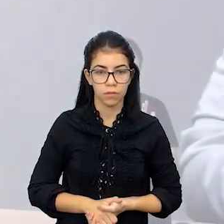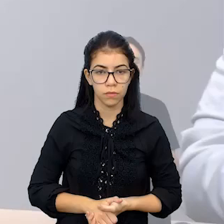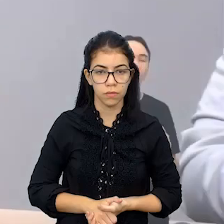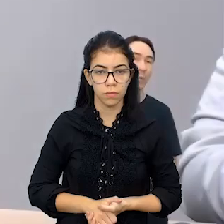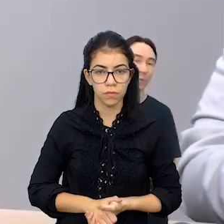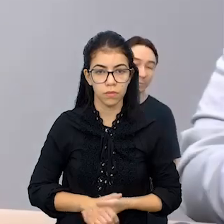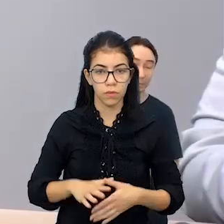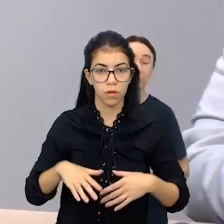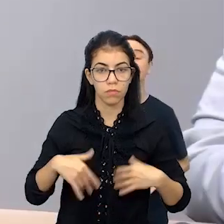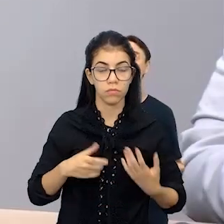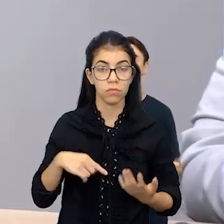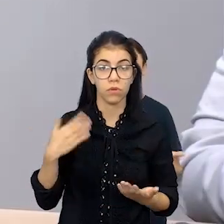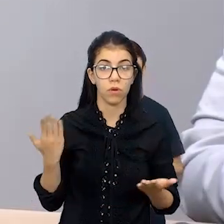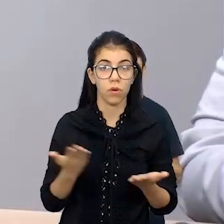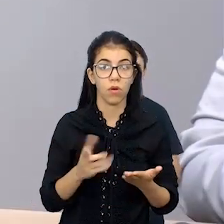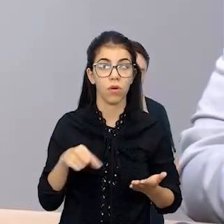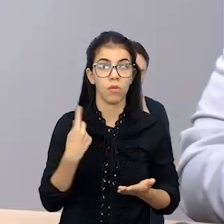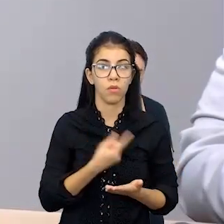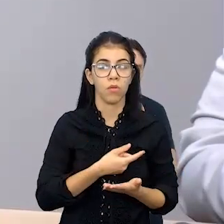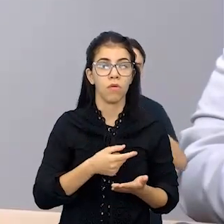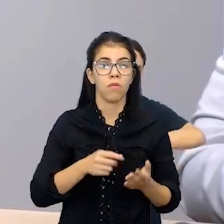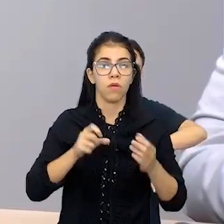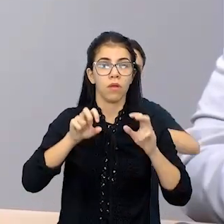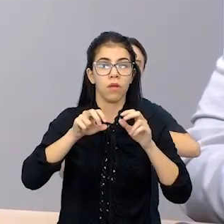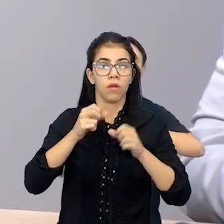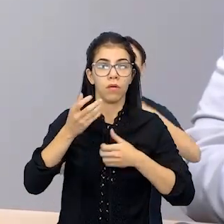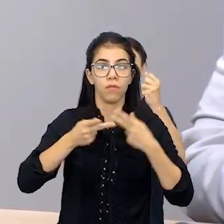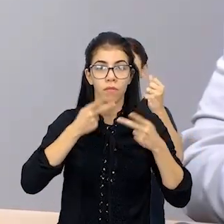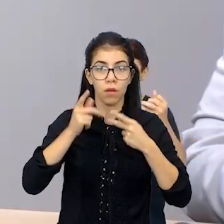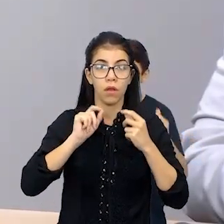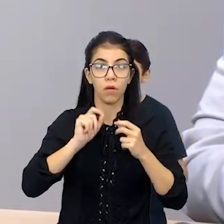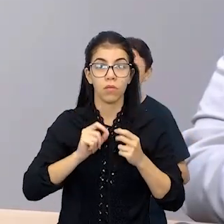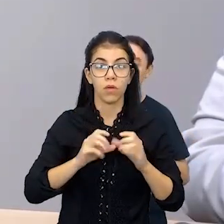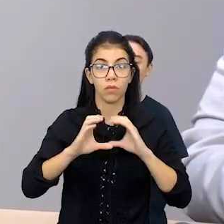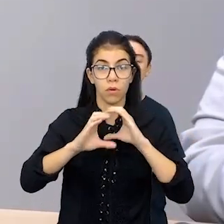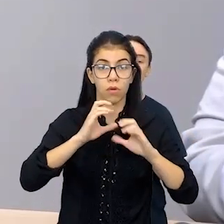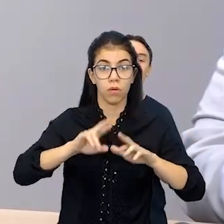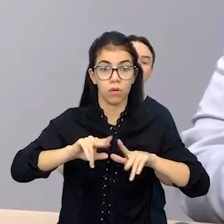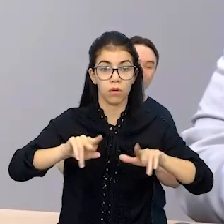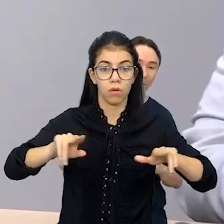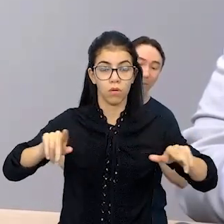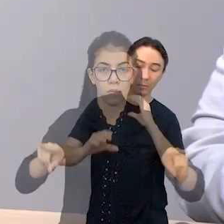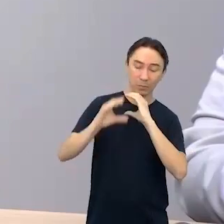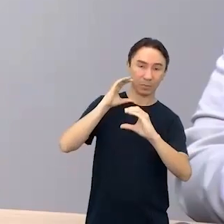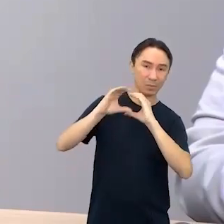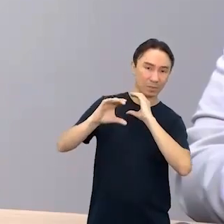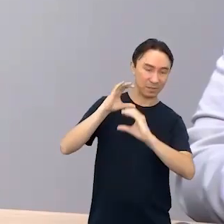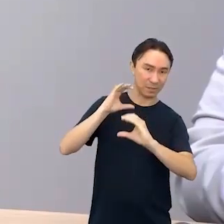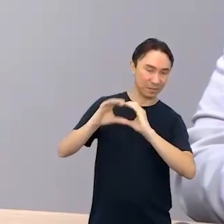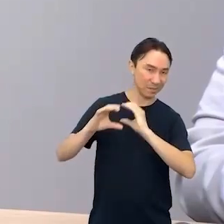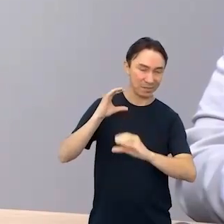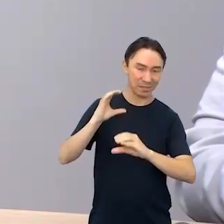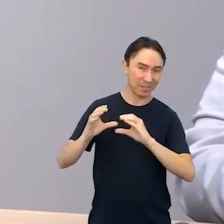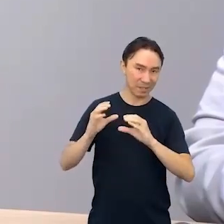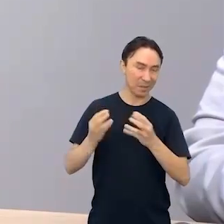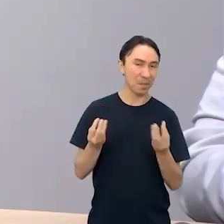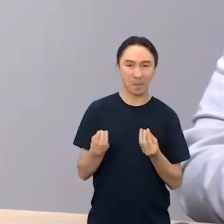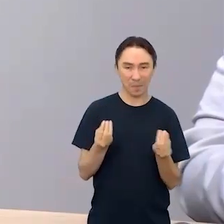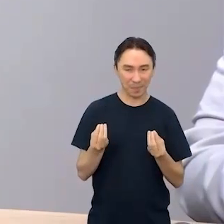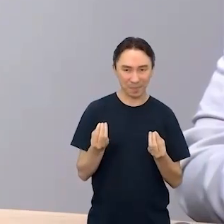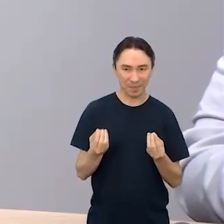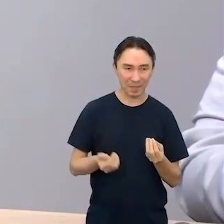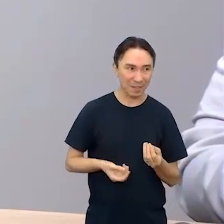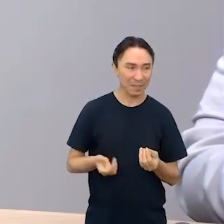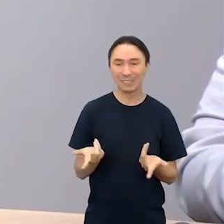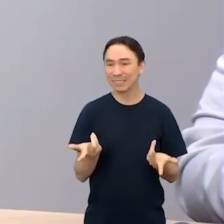No caso, hoje, nós vamos falar especificamente da comunicação alternativa e aumentativa. Então, para que ela serve e